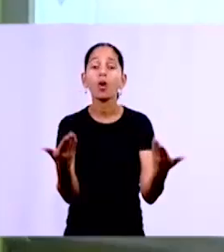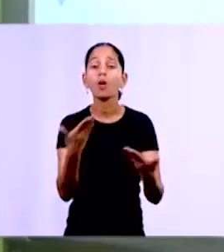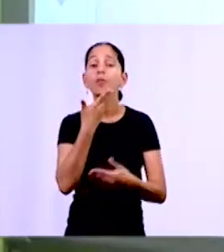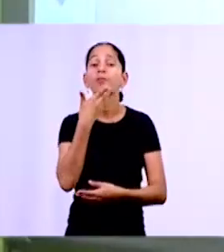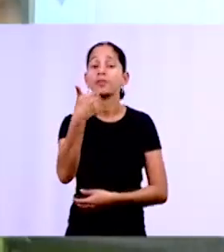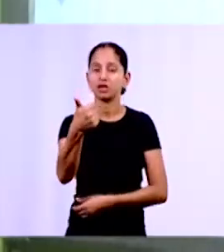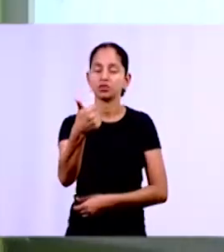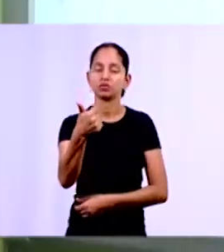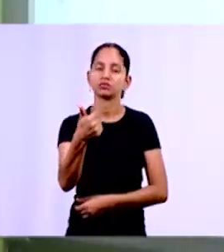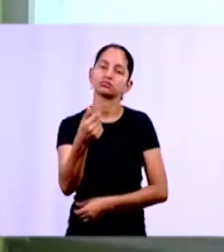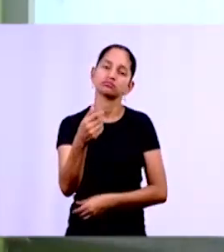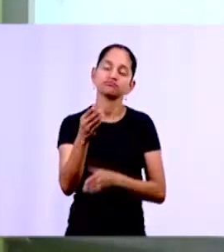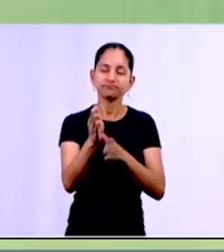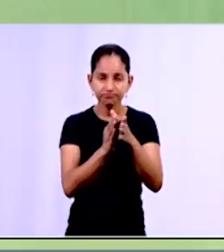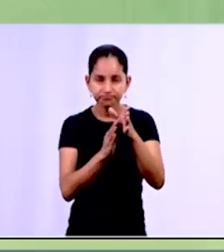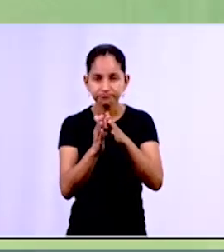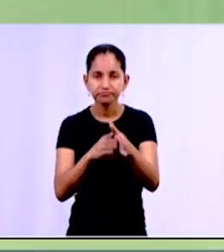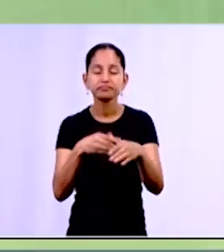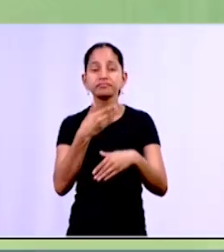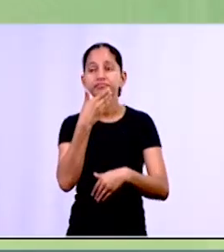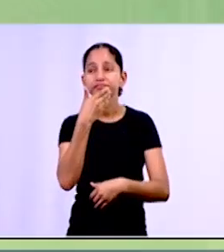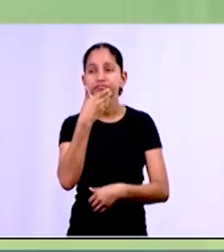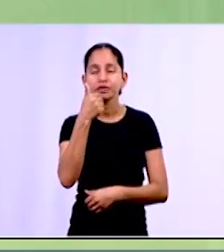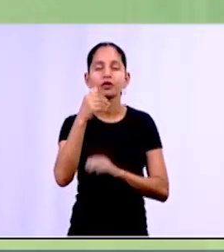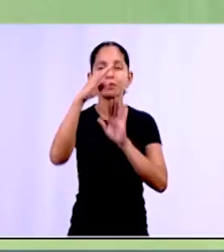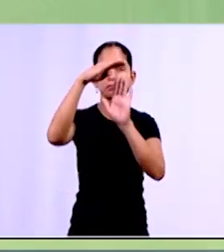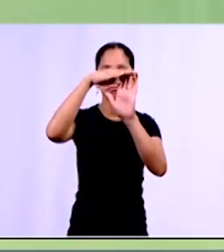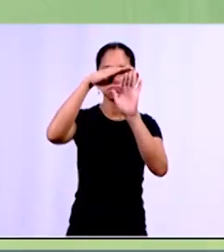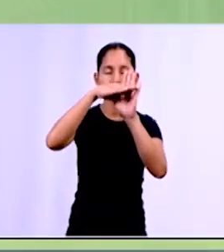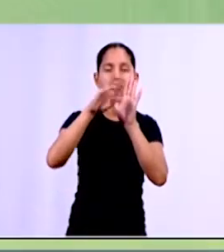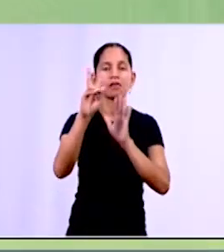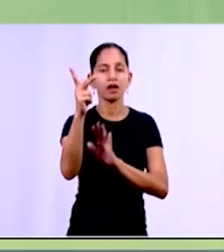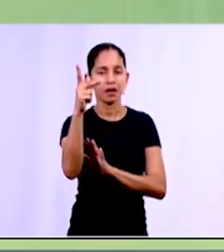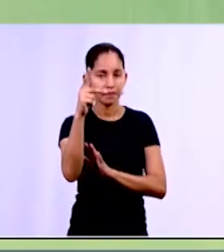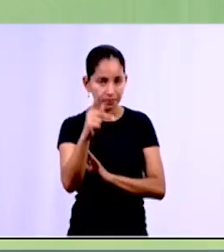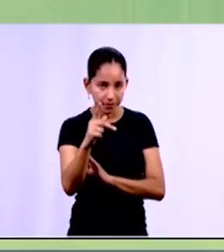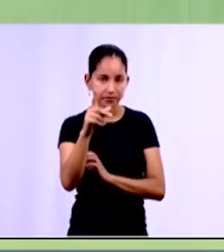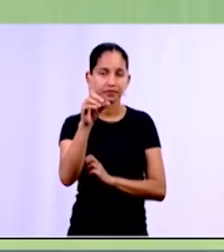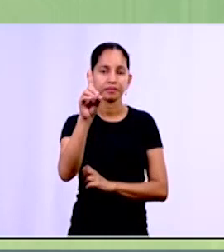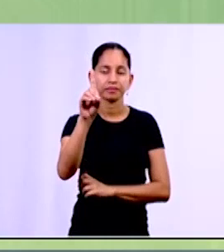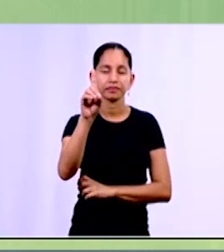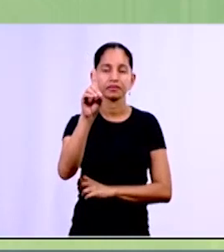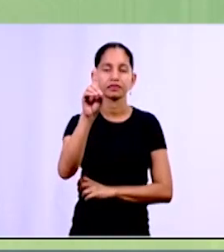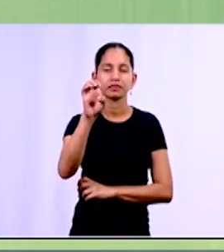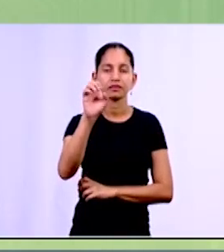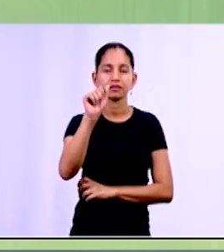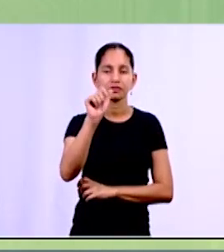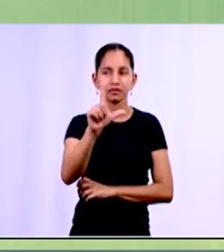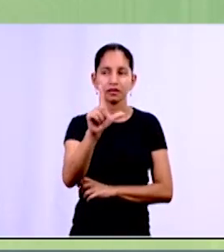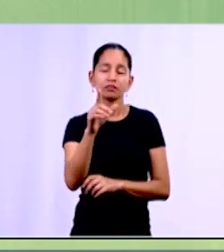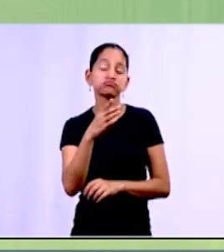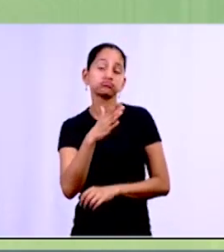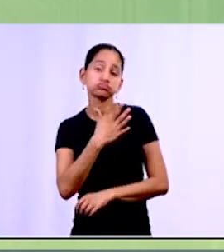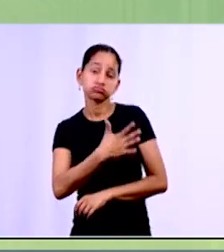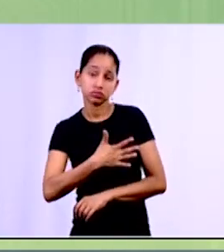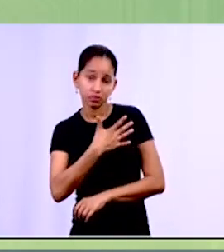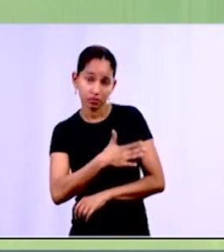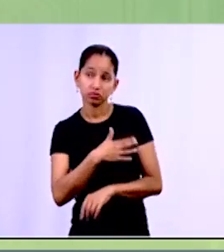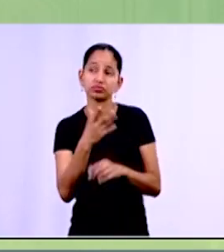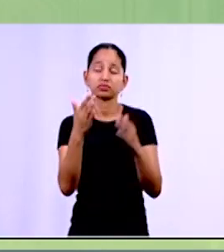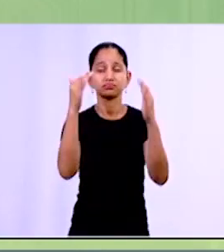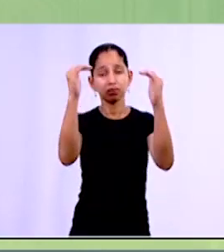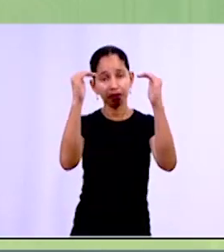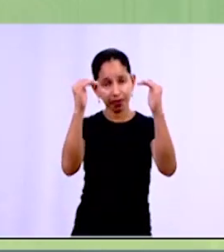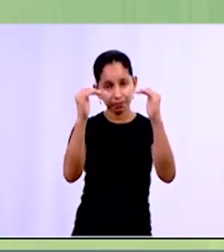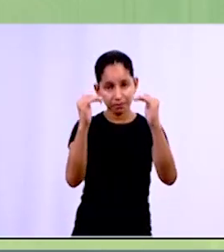de garantia, qualidade, eu recomendo essas aqui, HP, Dell, Lenovo e Apple, para quem gosta, né? A Lenovo